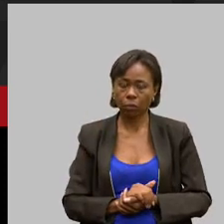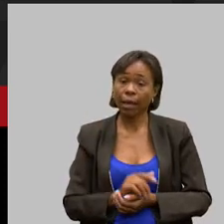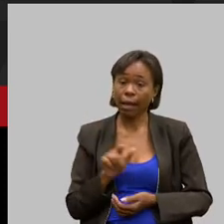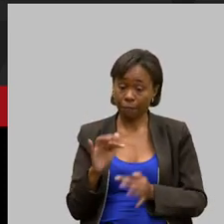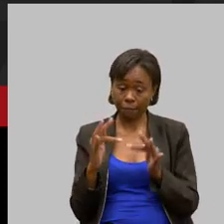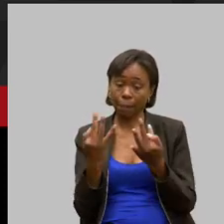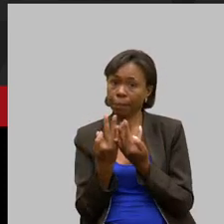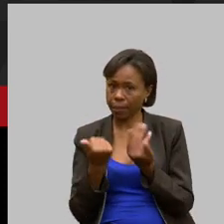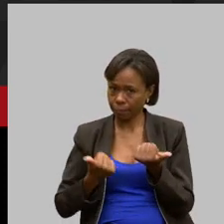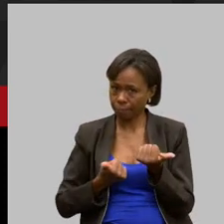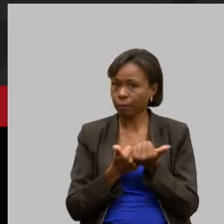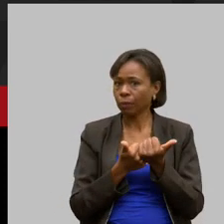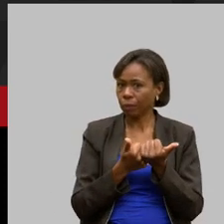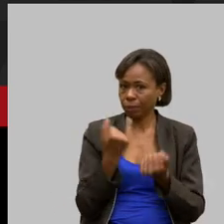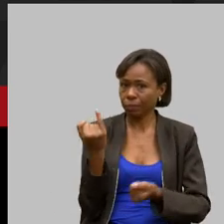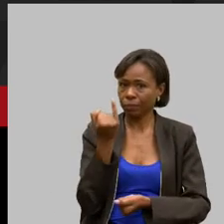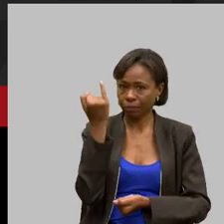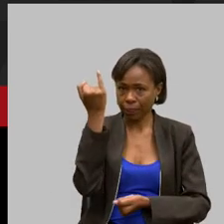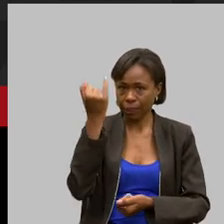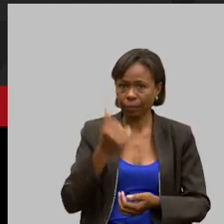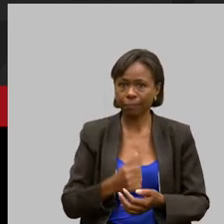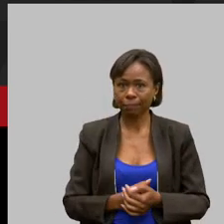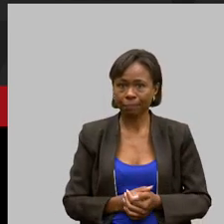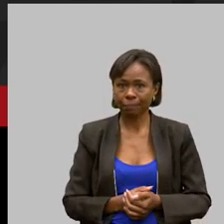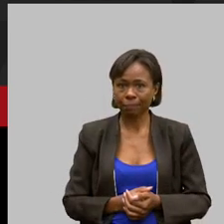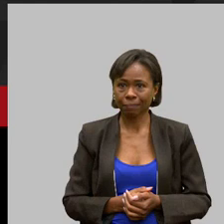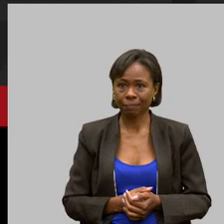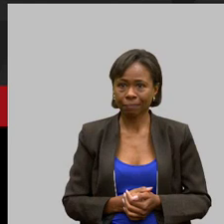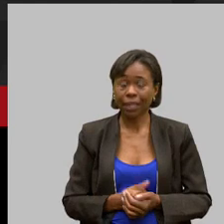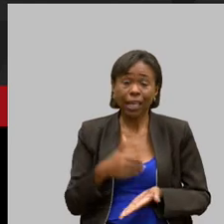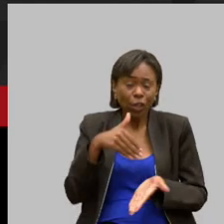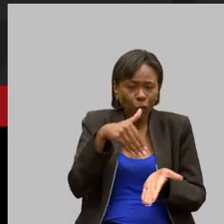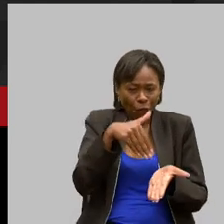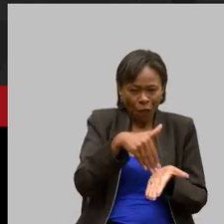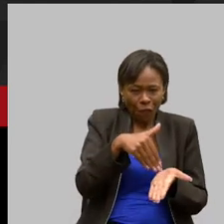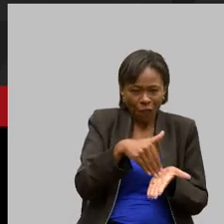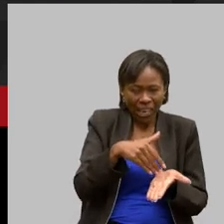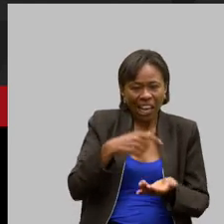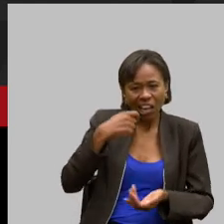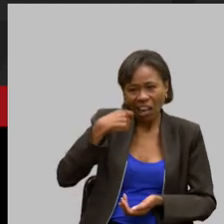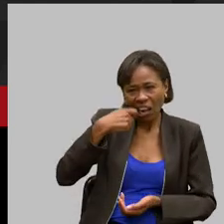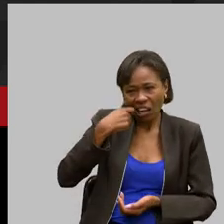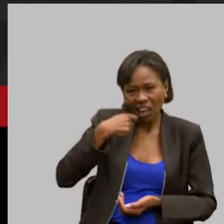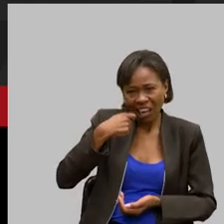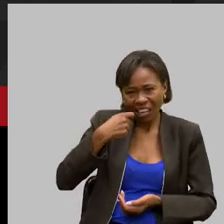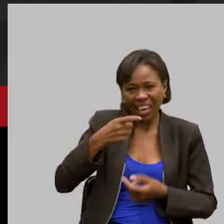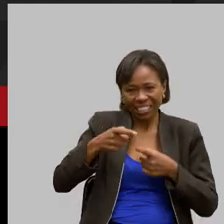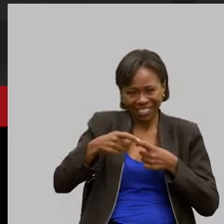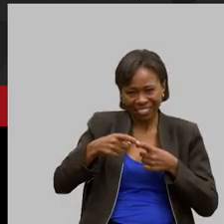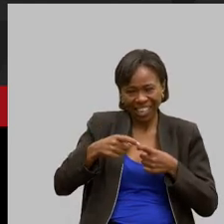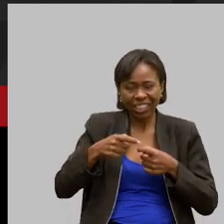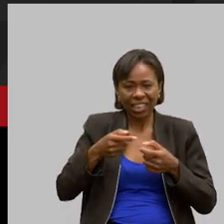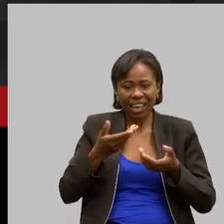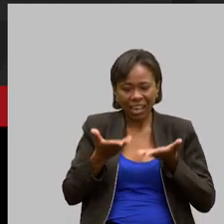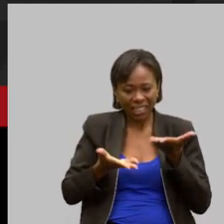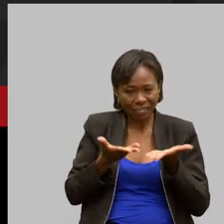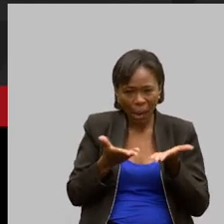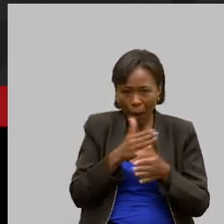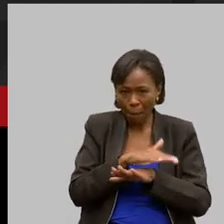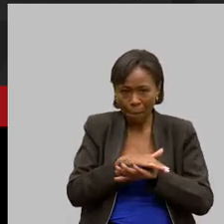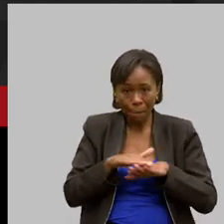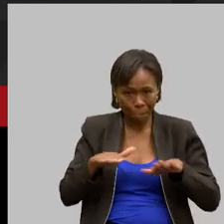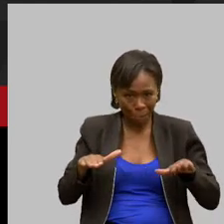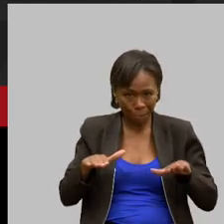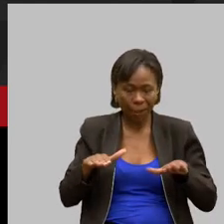muito importante e o final da consulta a gente né Sempre busca a